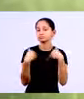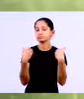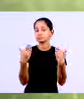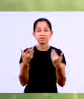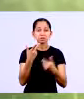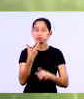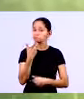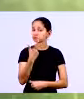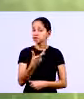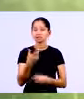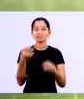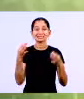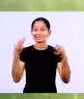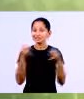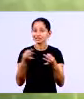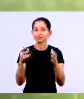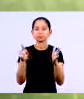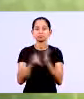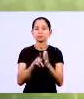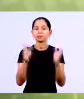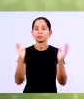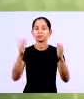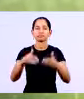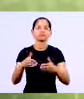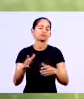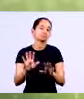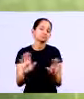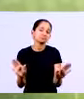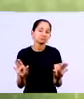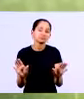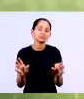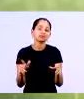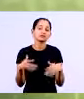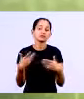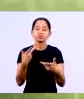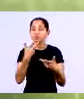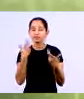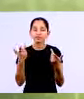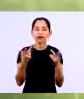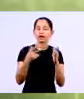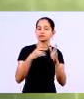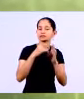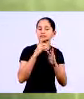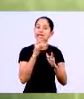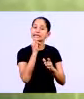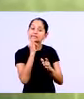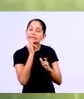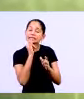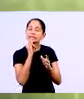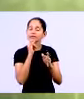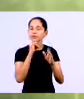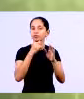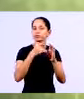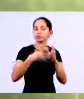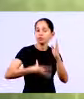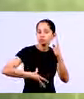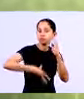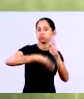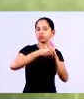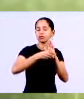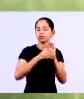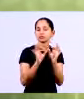não cita todas as palavras, não tem um anexo com todas as palavras, porque também senão ficaria